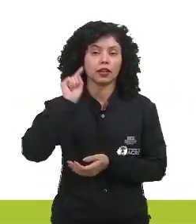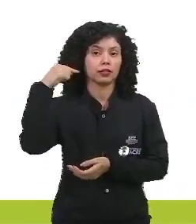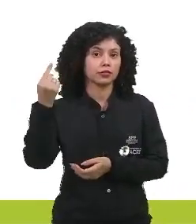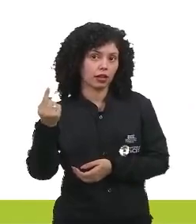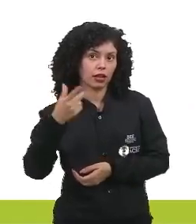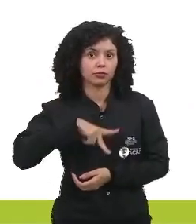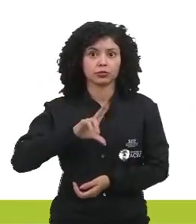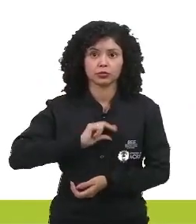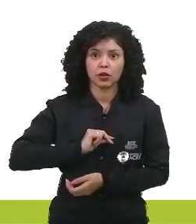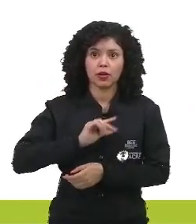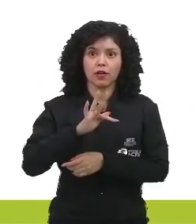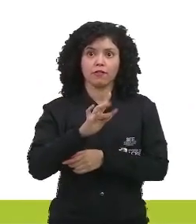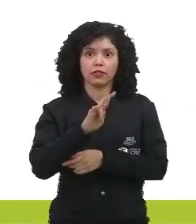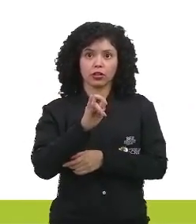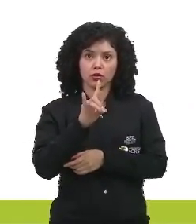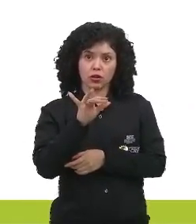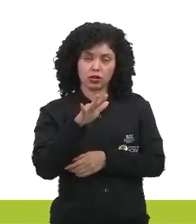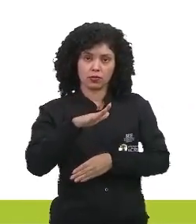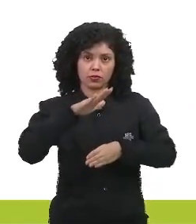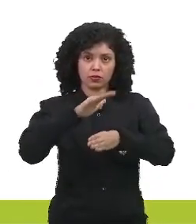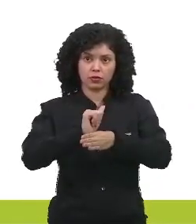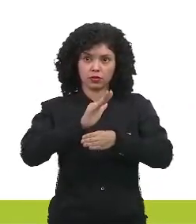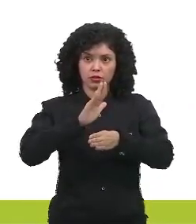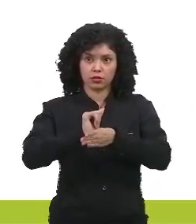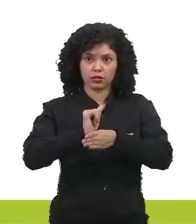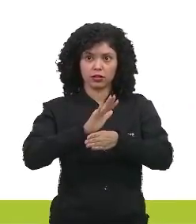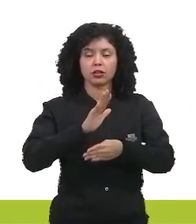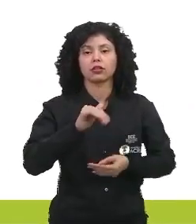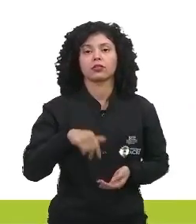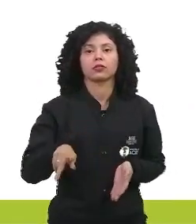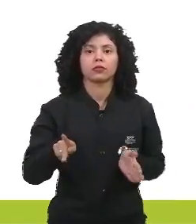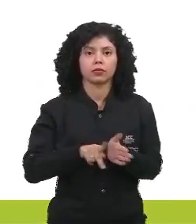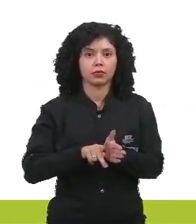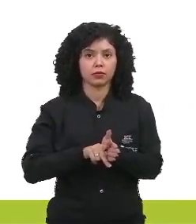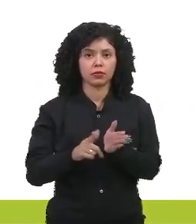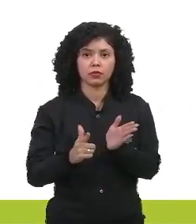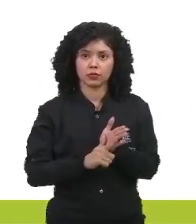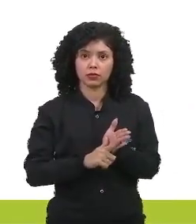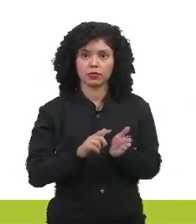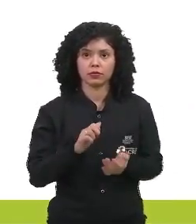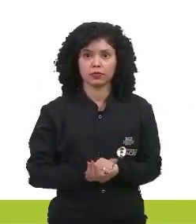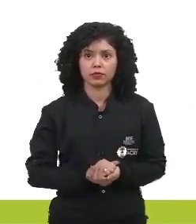frigorífico. O grampeador, que nós grampeamos os nossos papéis, eles chamam de